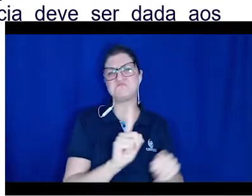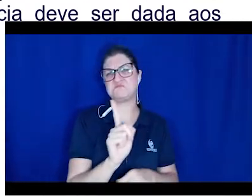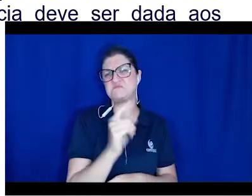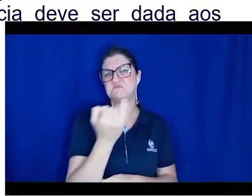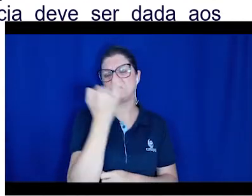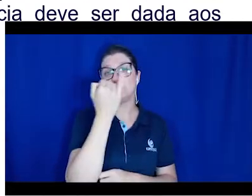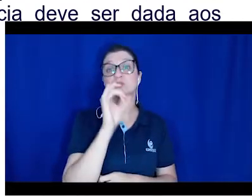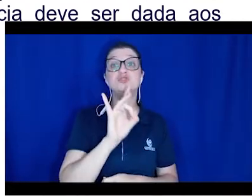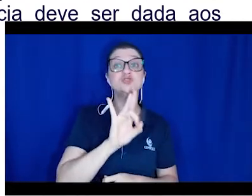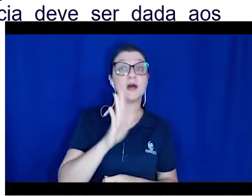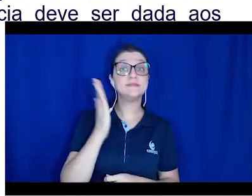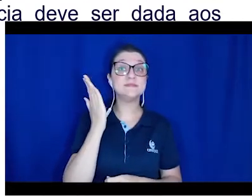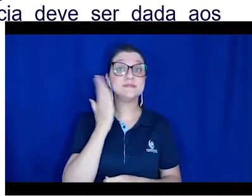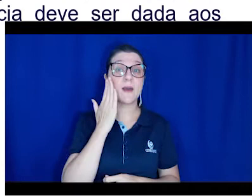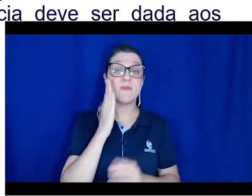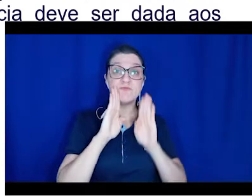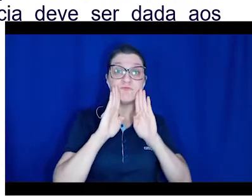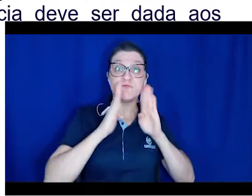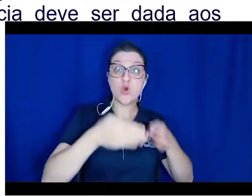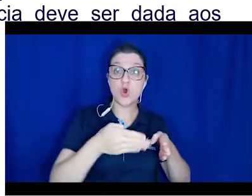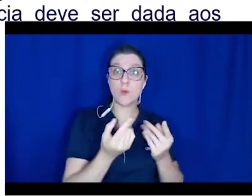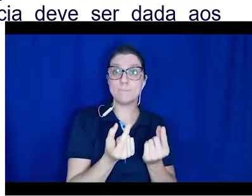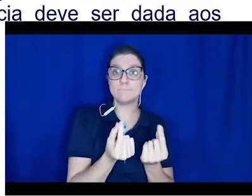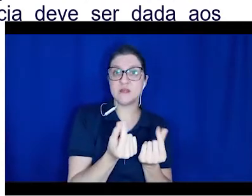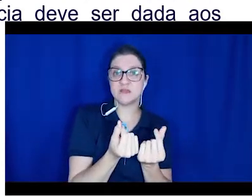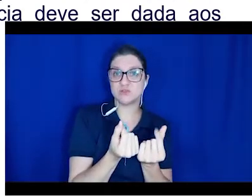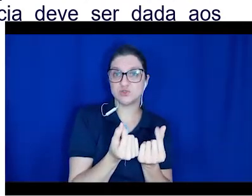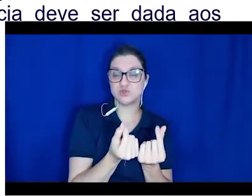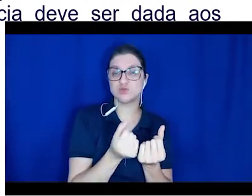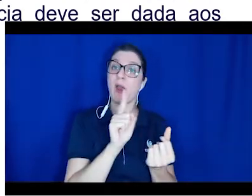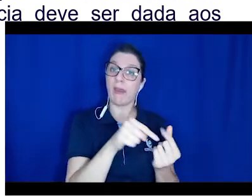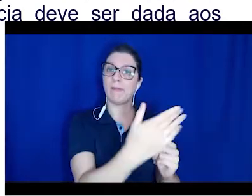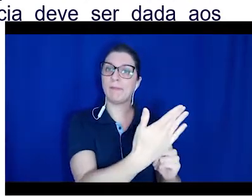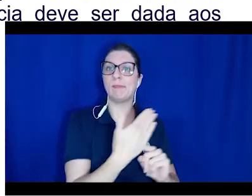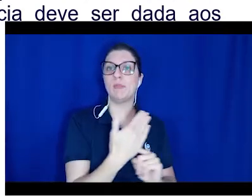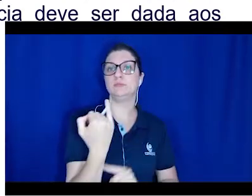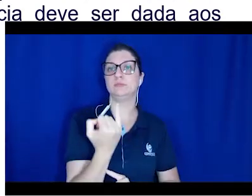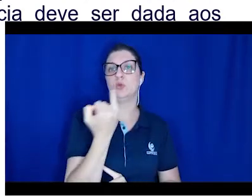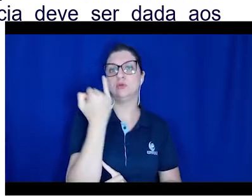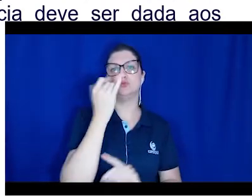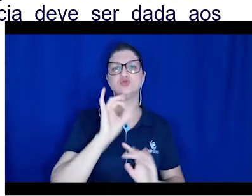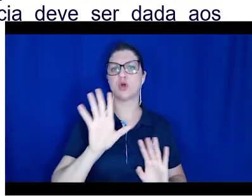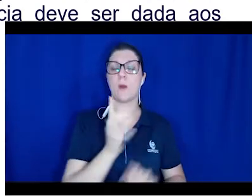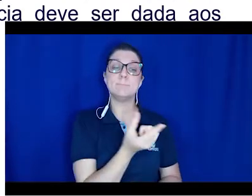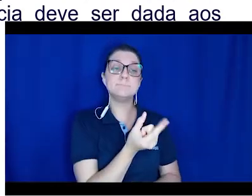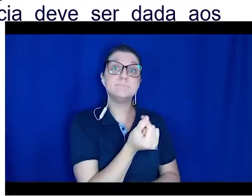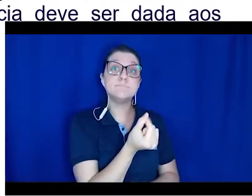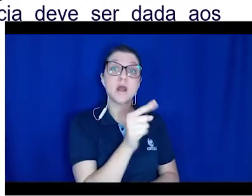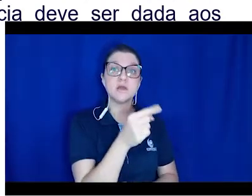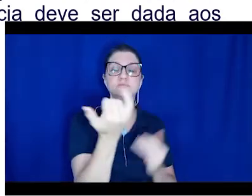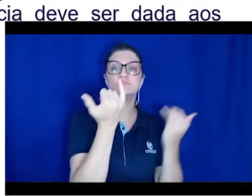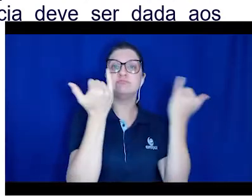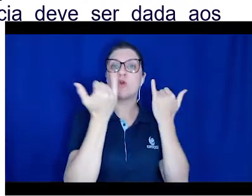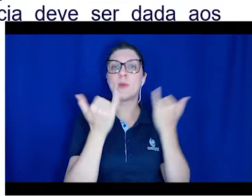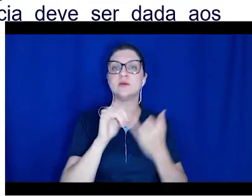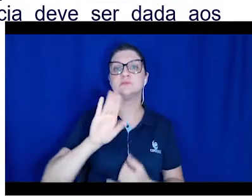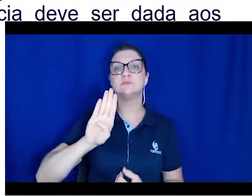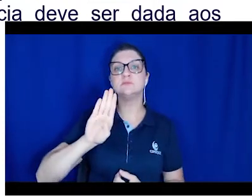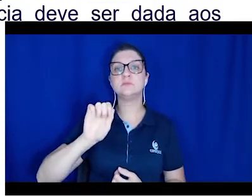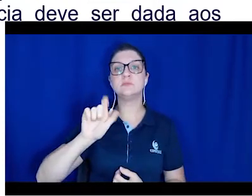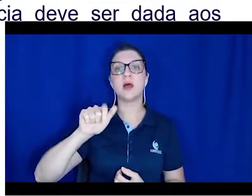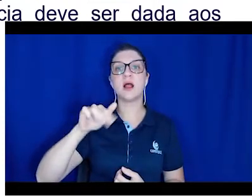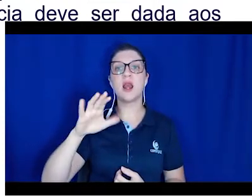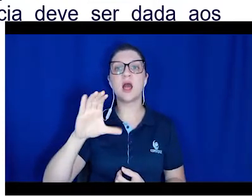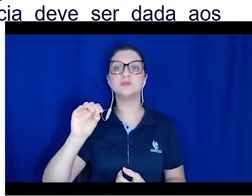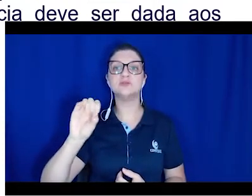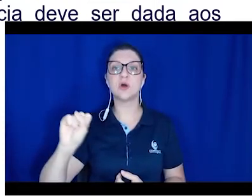efeitos. Portanto, nós temos que olhar o preço. Né? O preço já diz tudo o que está ocorrendo, ele traz as informações dos balanços, traz a